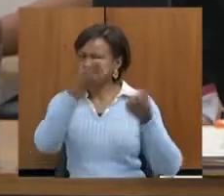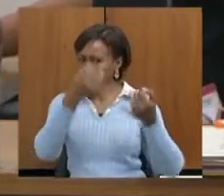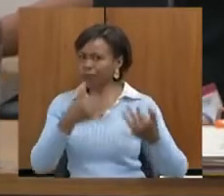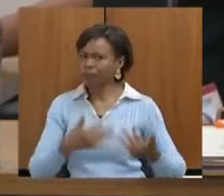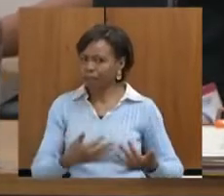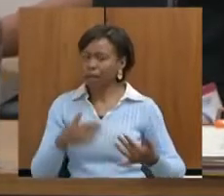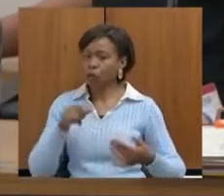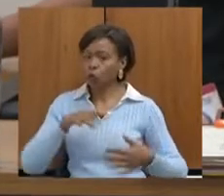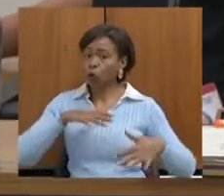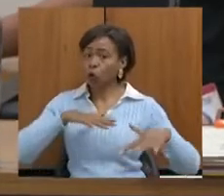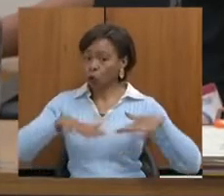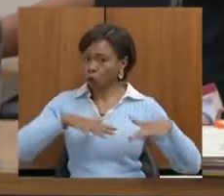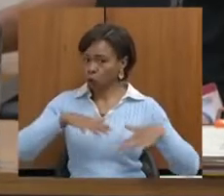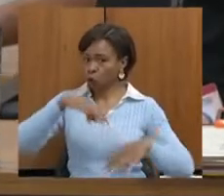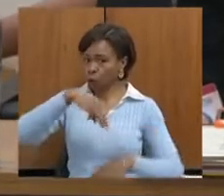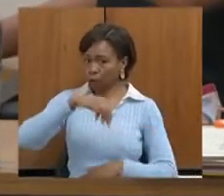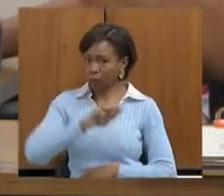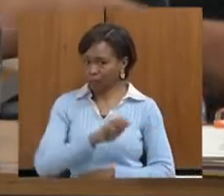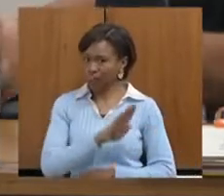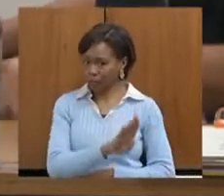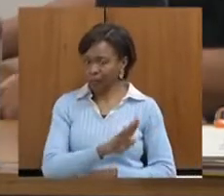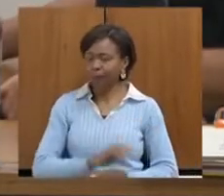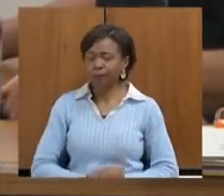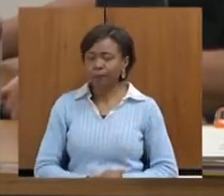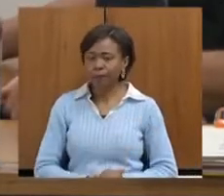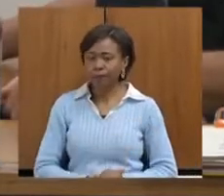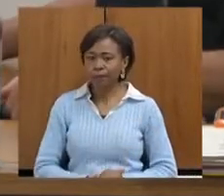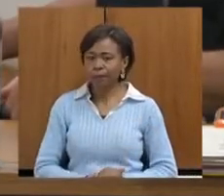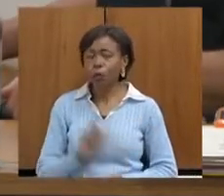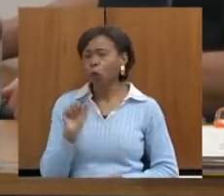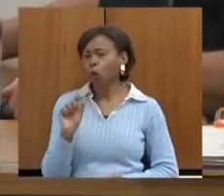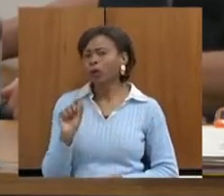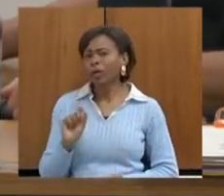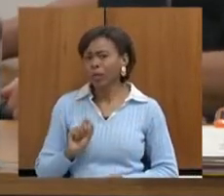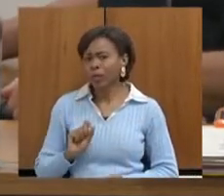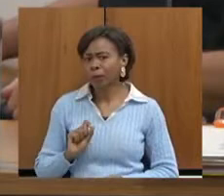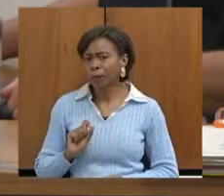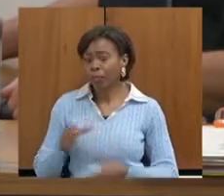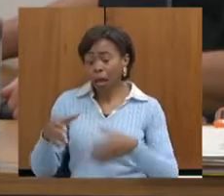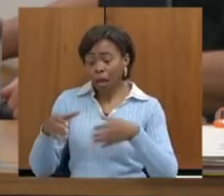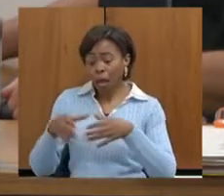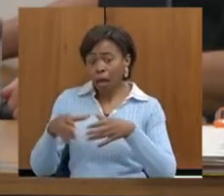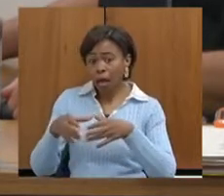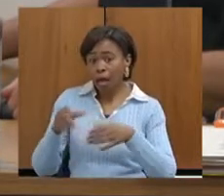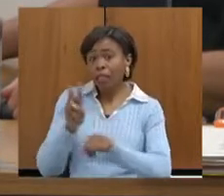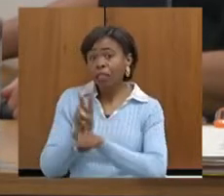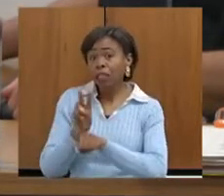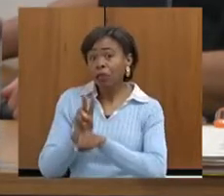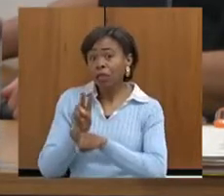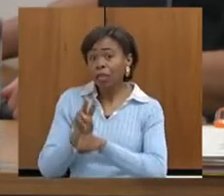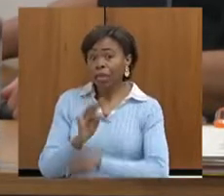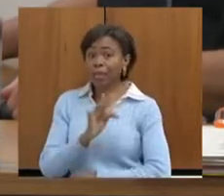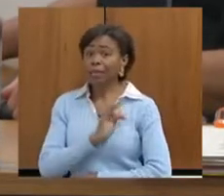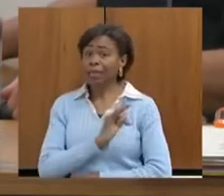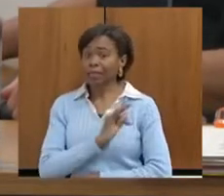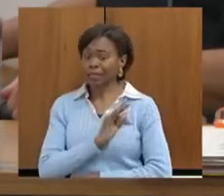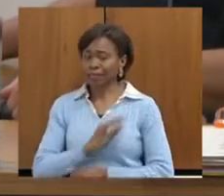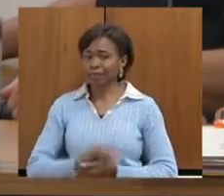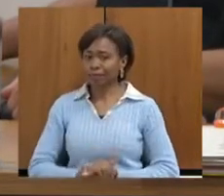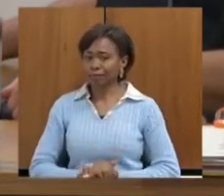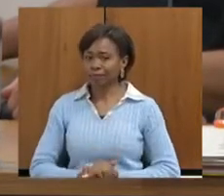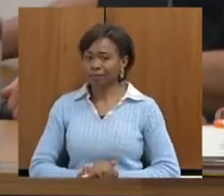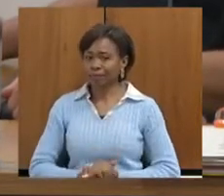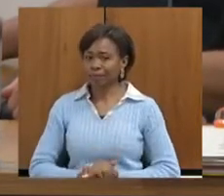pelo movimento dos atingidos por barragens que Assessoria Técnica Existem várias coisas que vocês